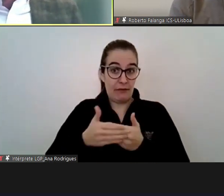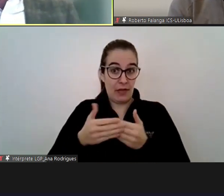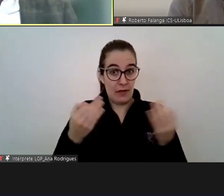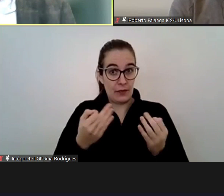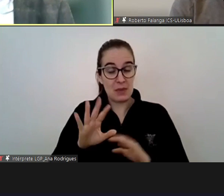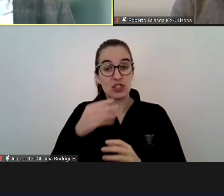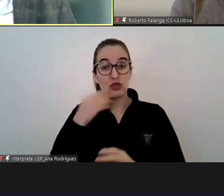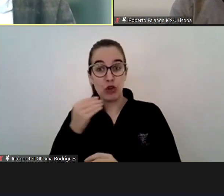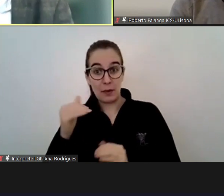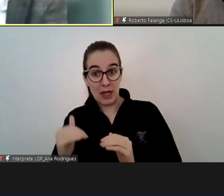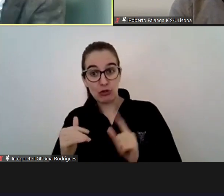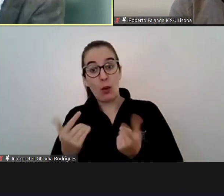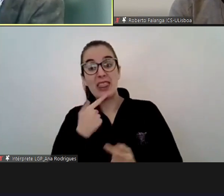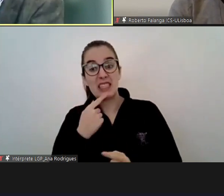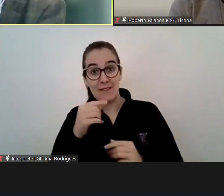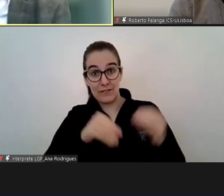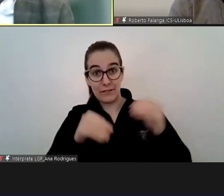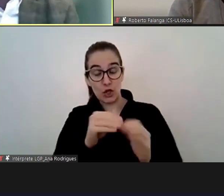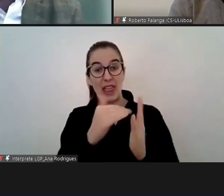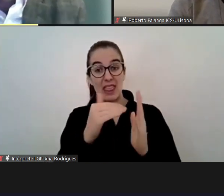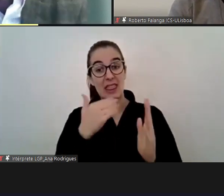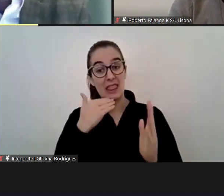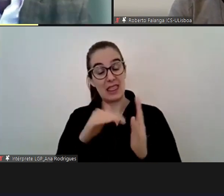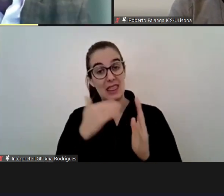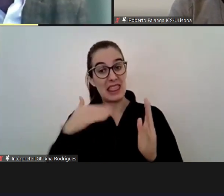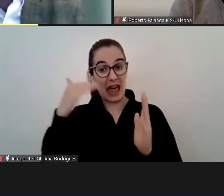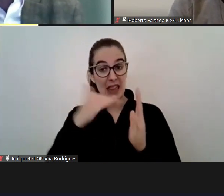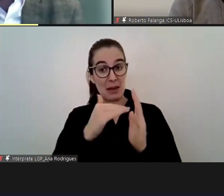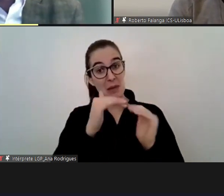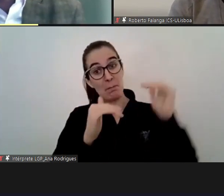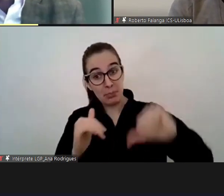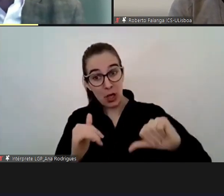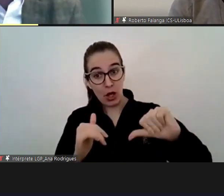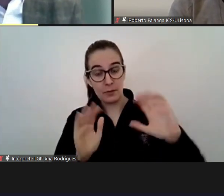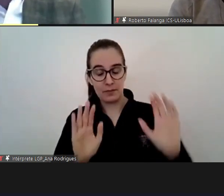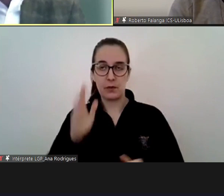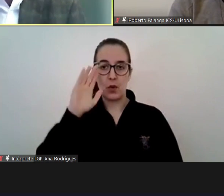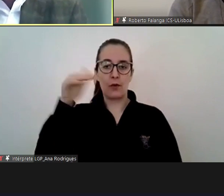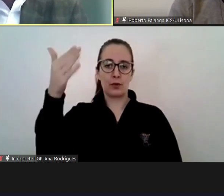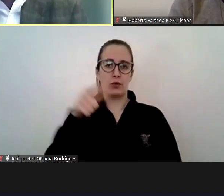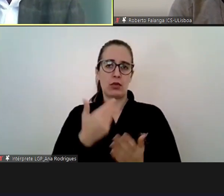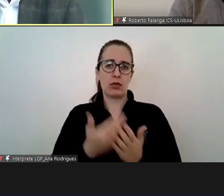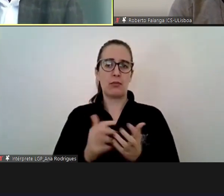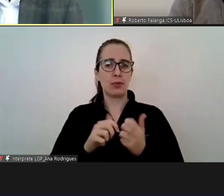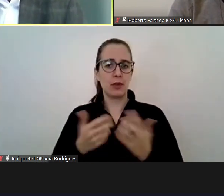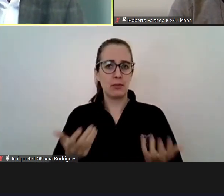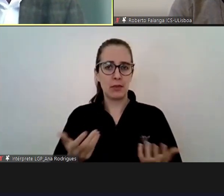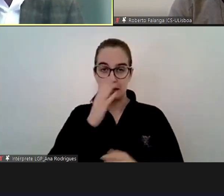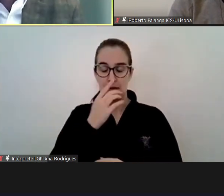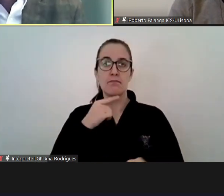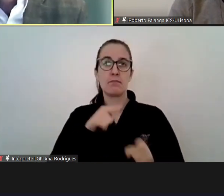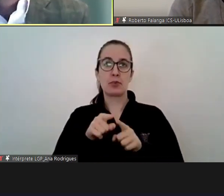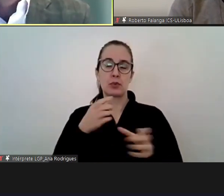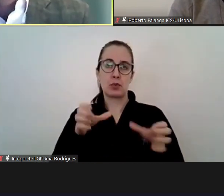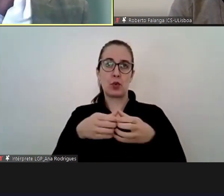o eleitor mediano ainda é mais envelhecido. Ora, isso, a médio prazo, cria um problema que é os partidos políticos, que obviamente respondem